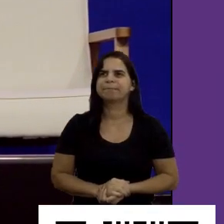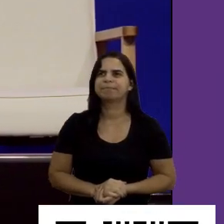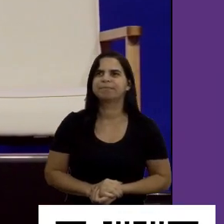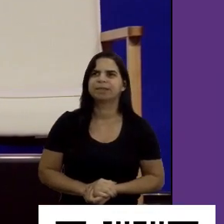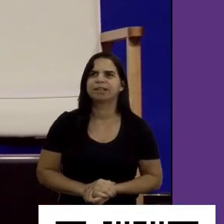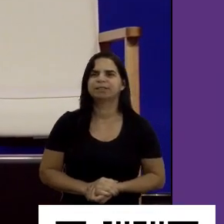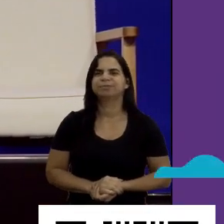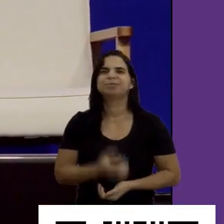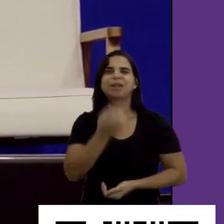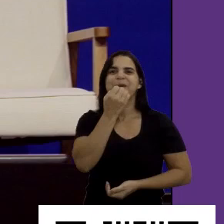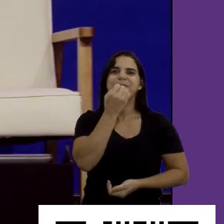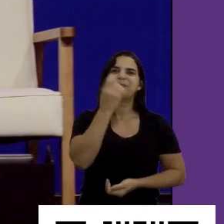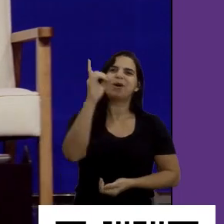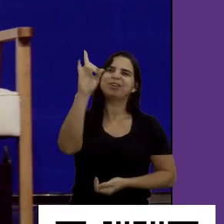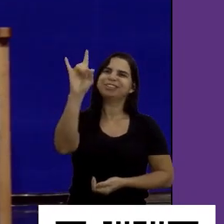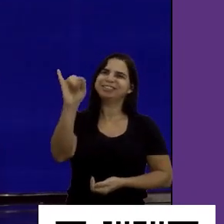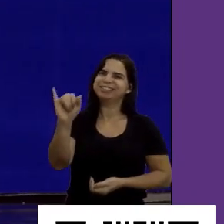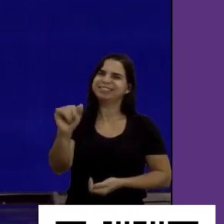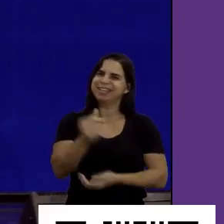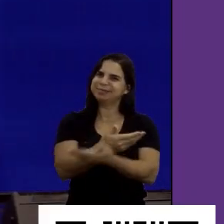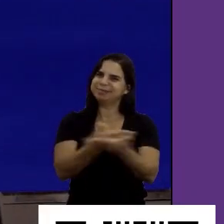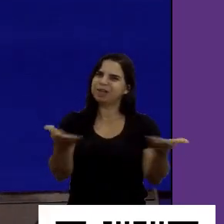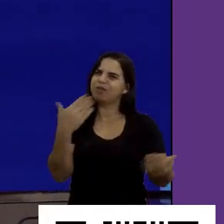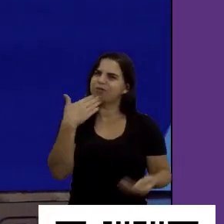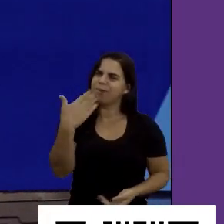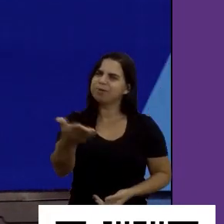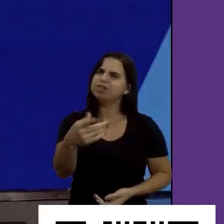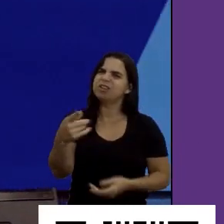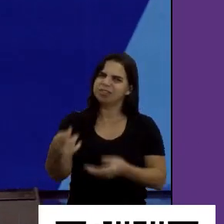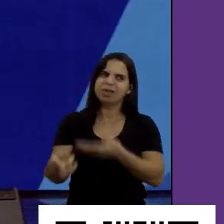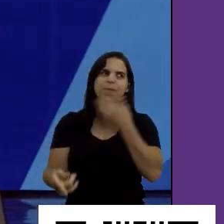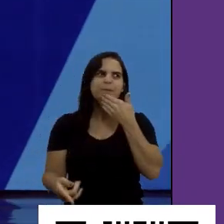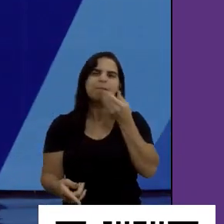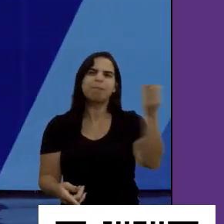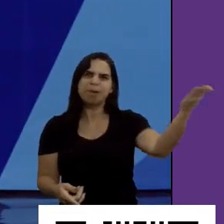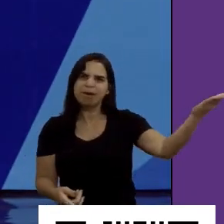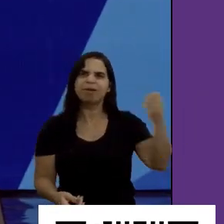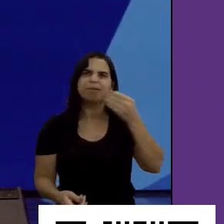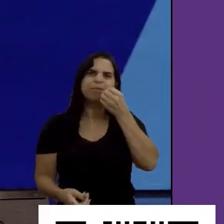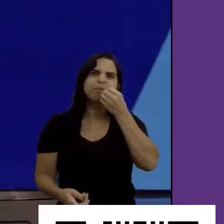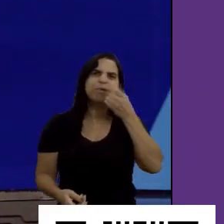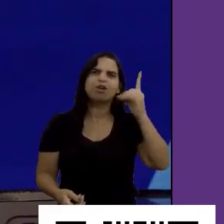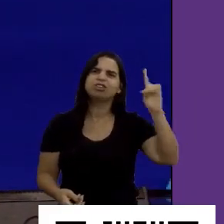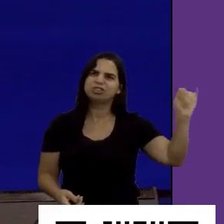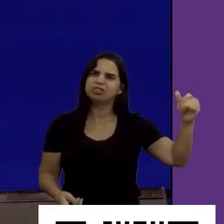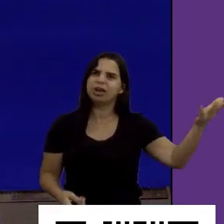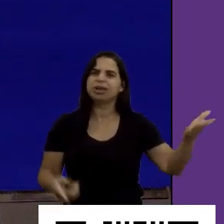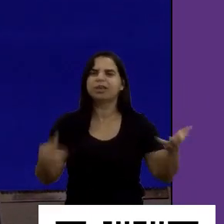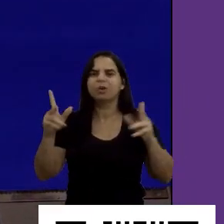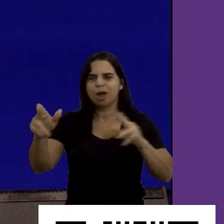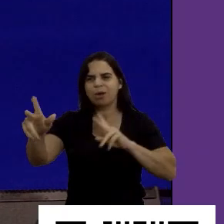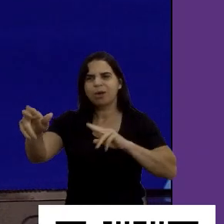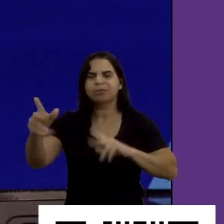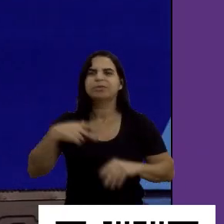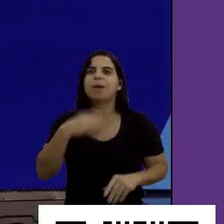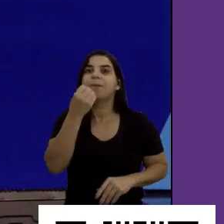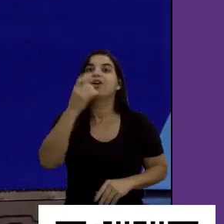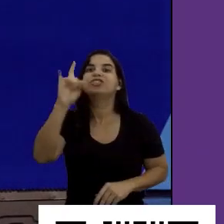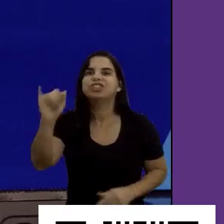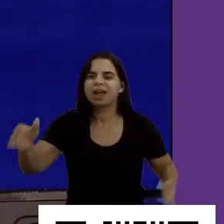Bom dia pessoal vou pedir aquele Bom dia que vocês deram para ela também que é para dar uma animação né bom dia